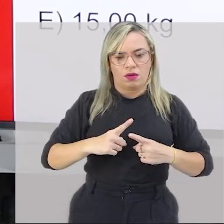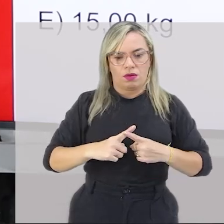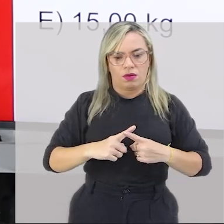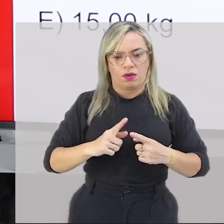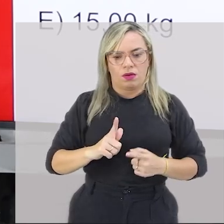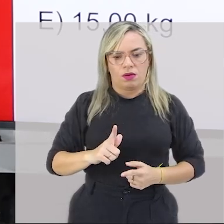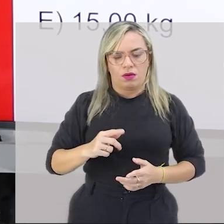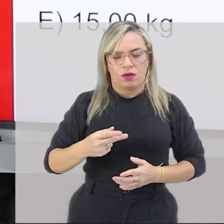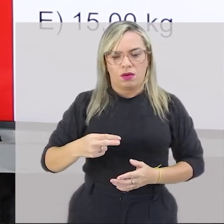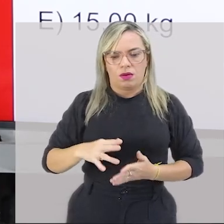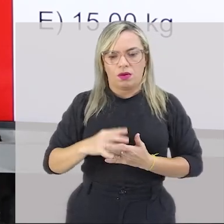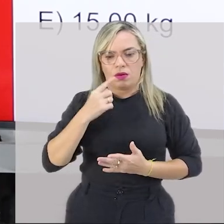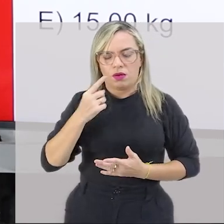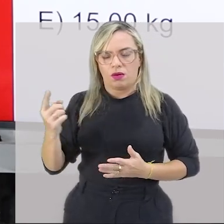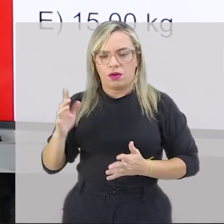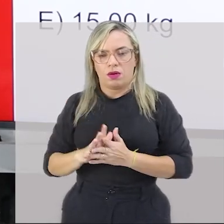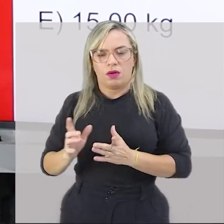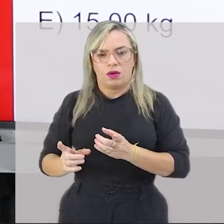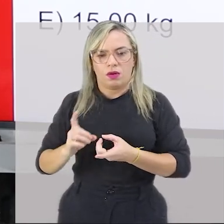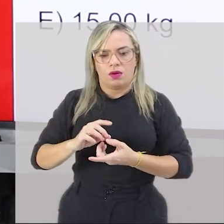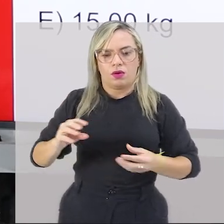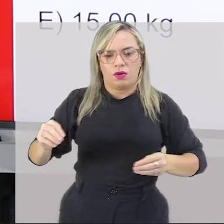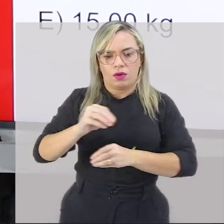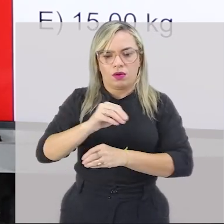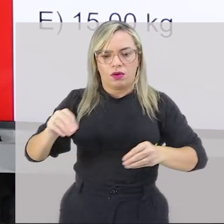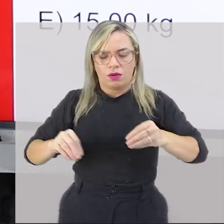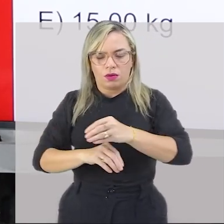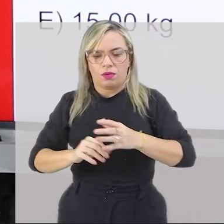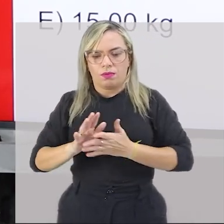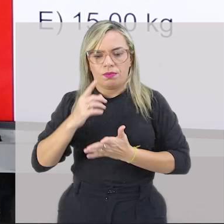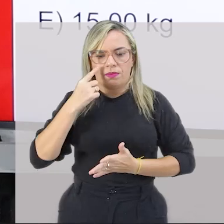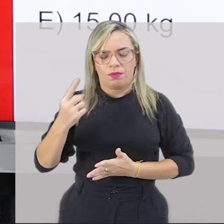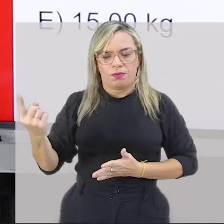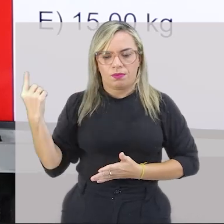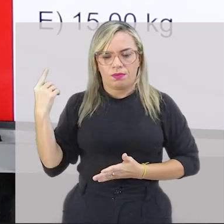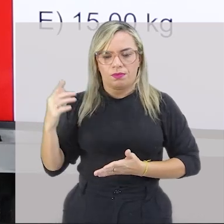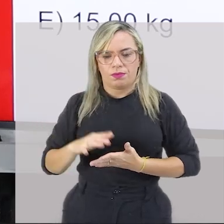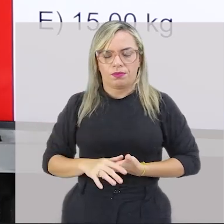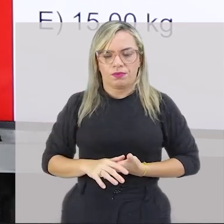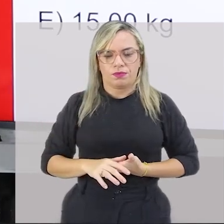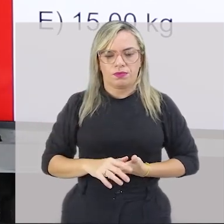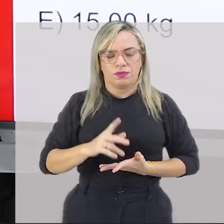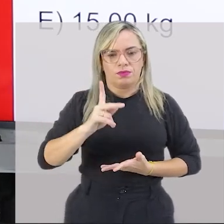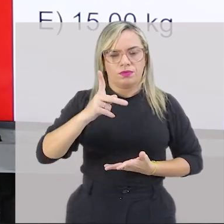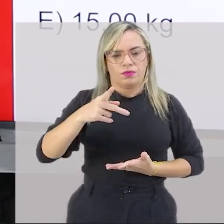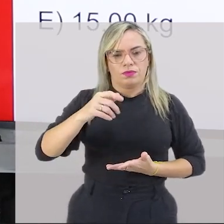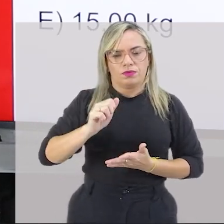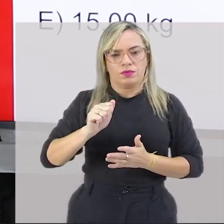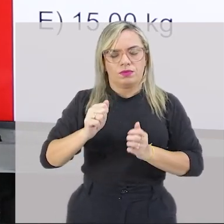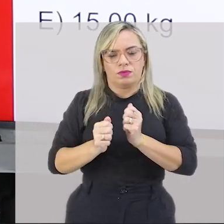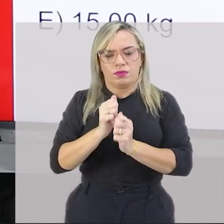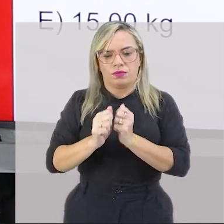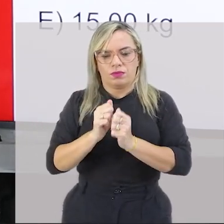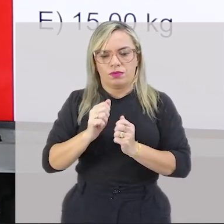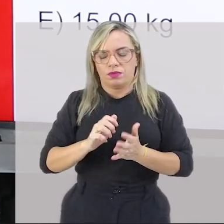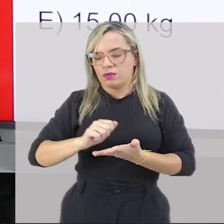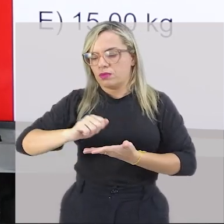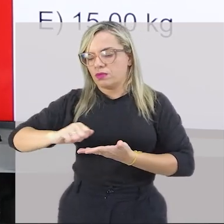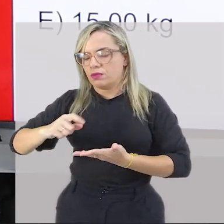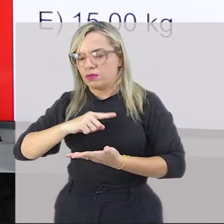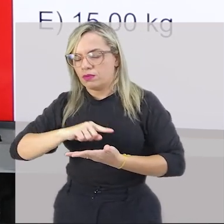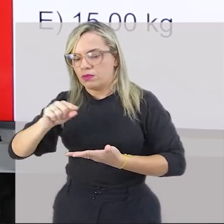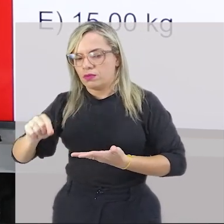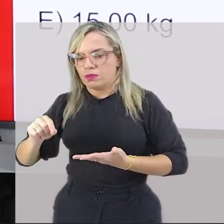Eu escrevi esse aqui e esse aqui, né? Então, ó, o peso do saco de arroz, está escrito aqui, ó, é a massa do saco de arroz, que é